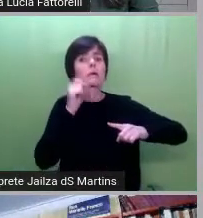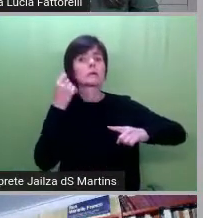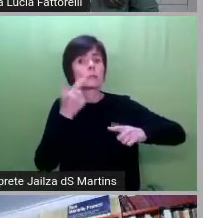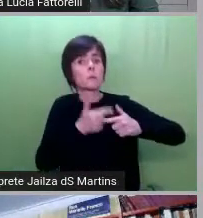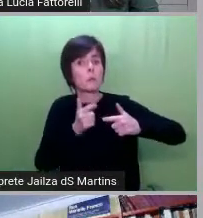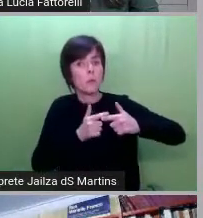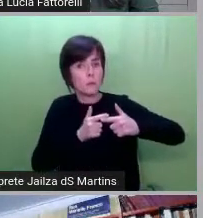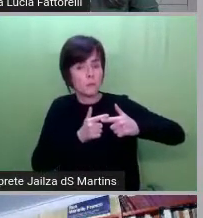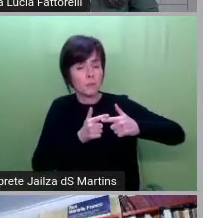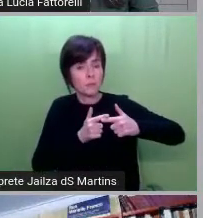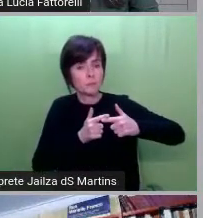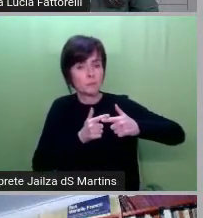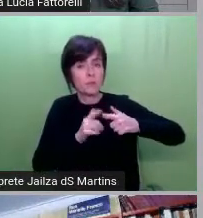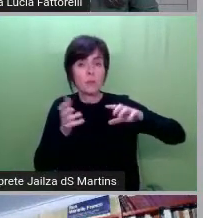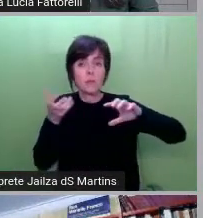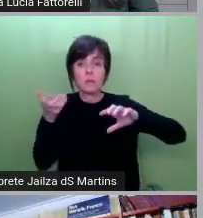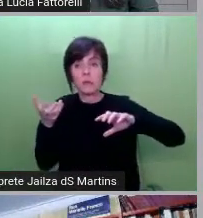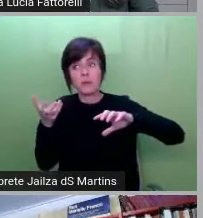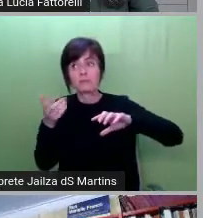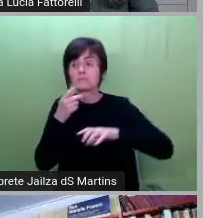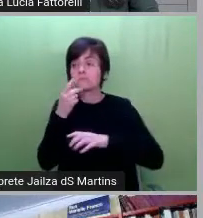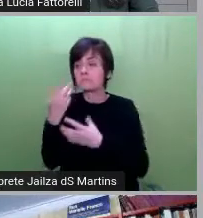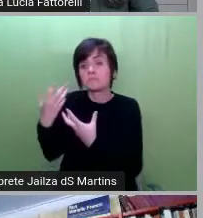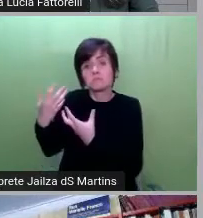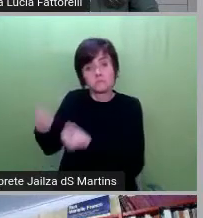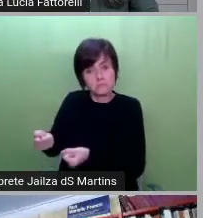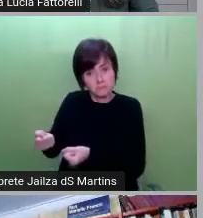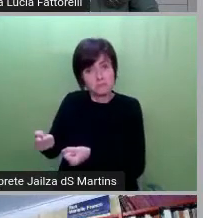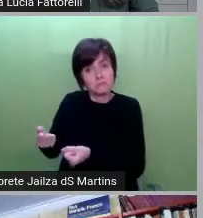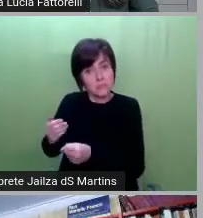E normalmente o Congresso Nacional aceita e aprova.